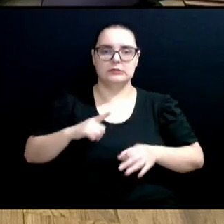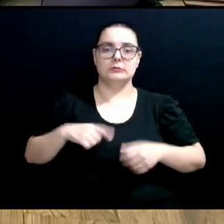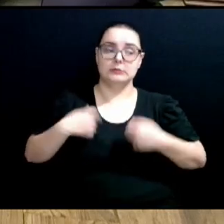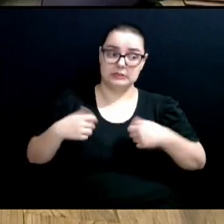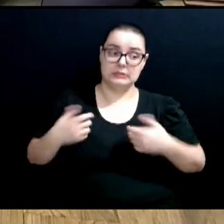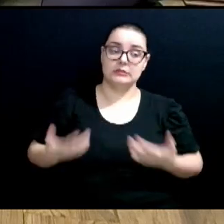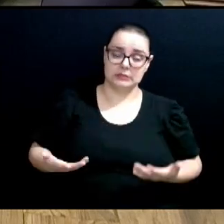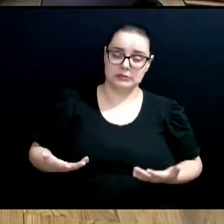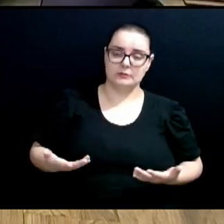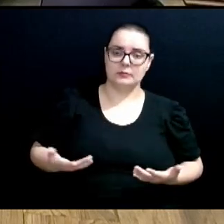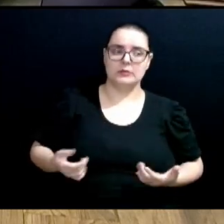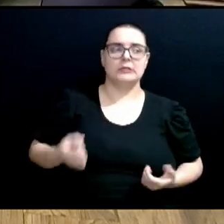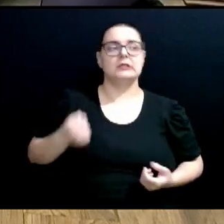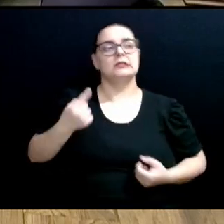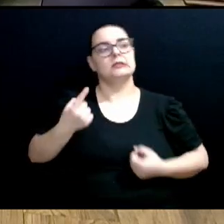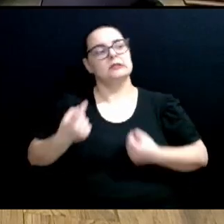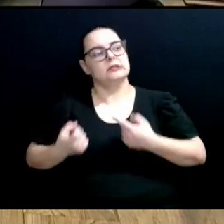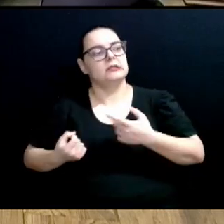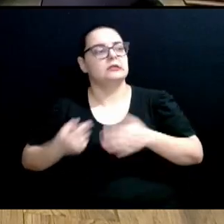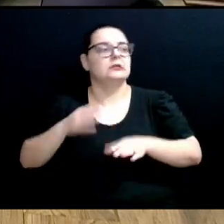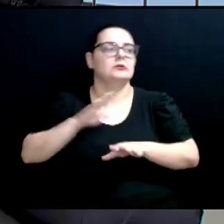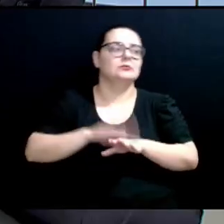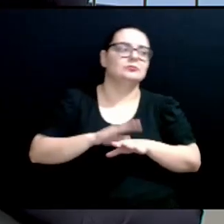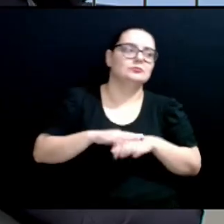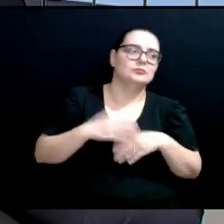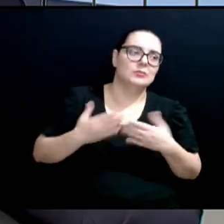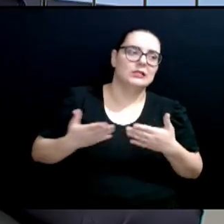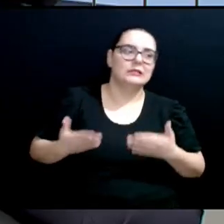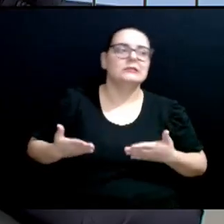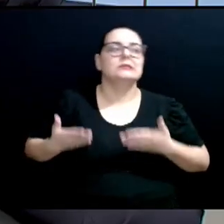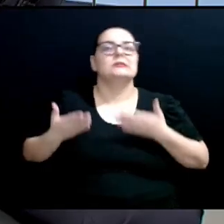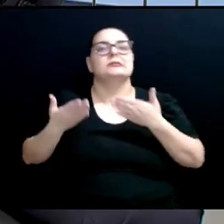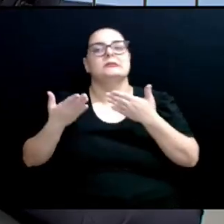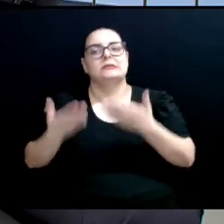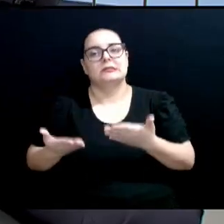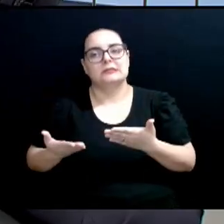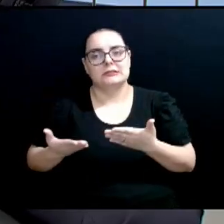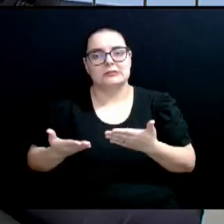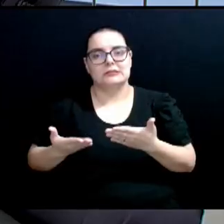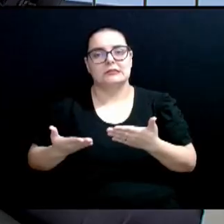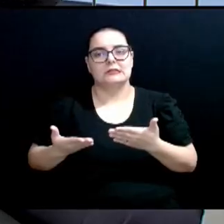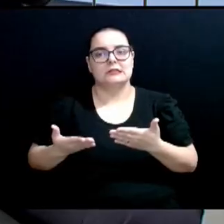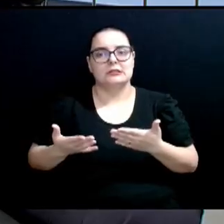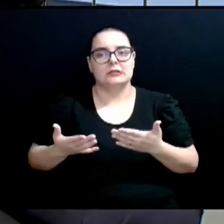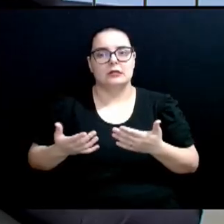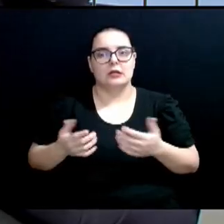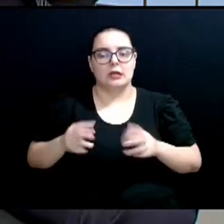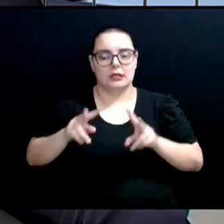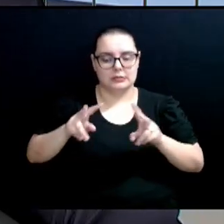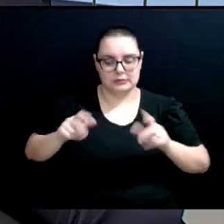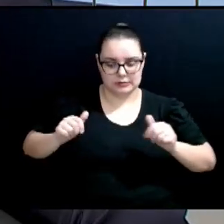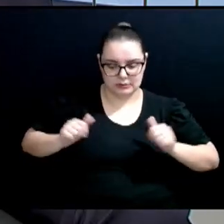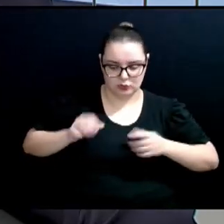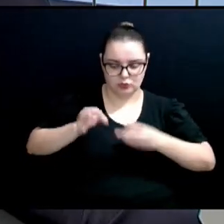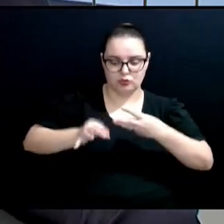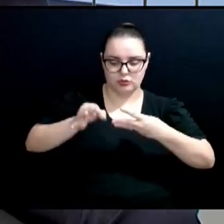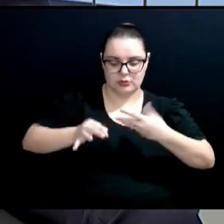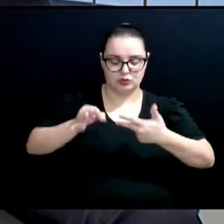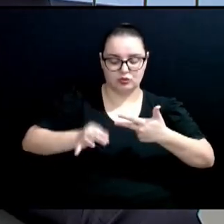alguma medida, isso coloca esta imparcialidade do judiciário em xeque